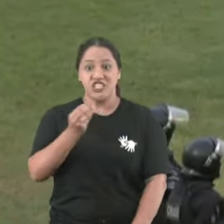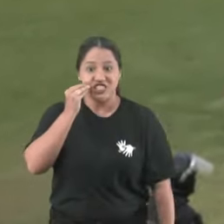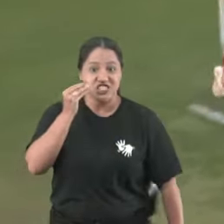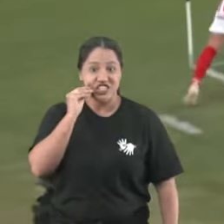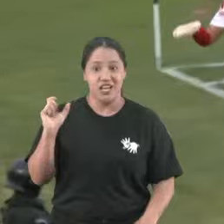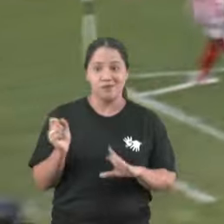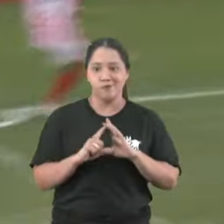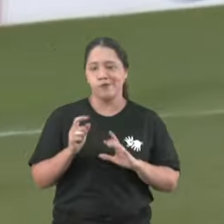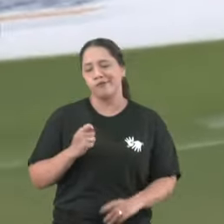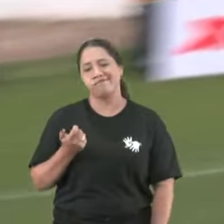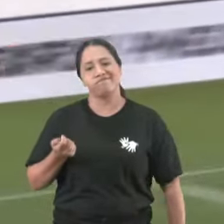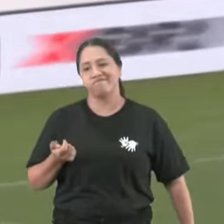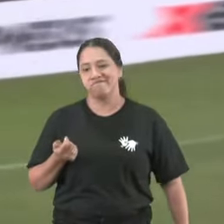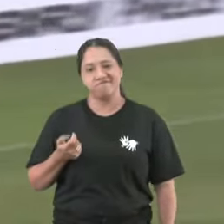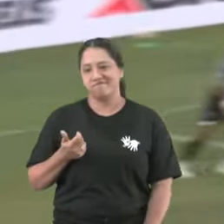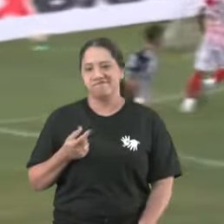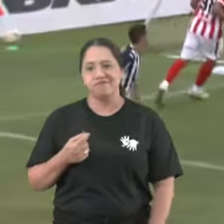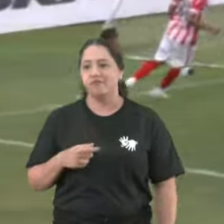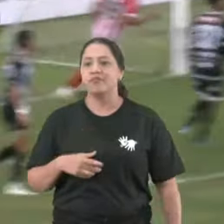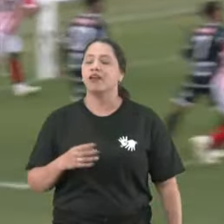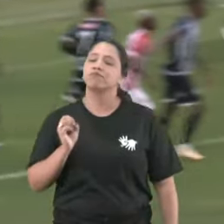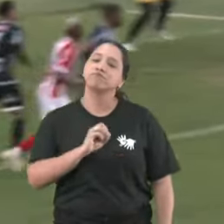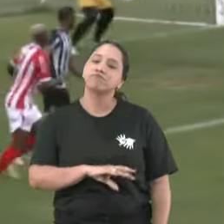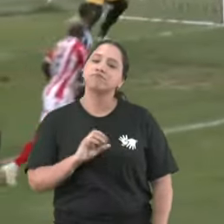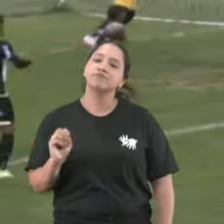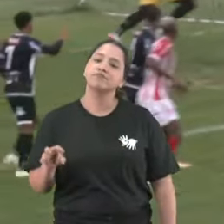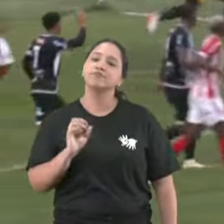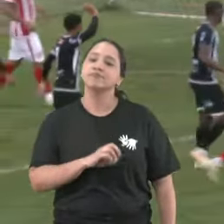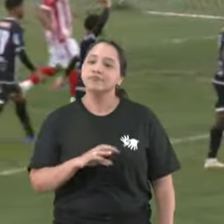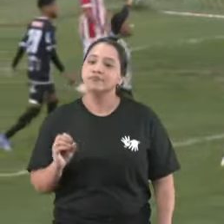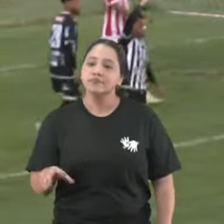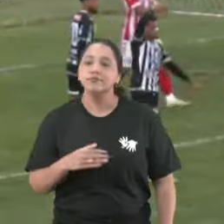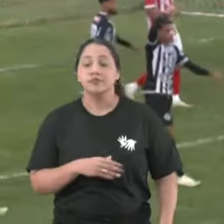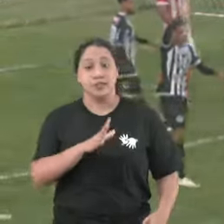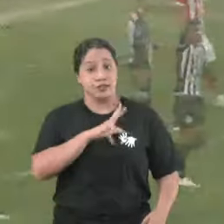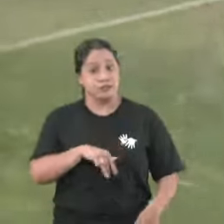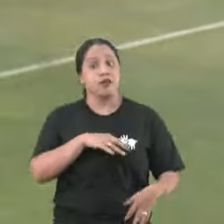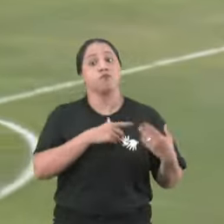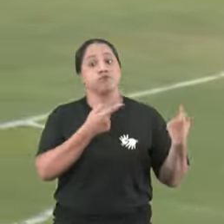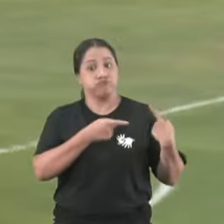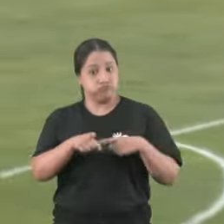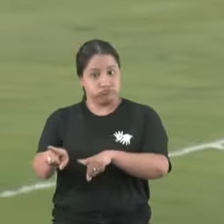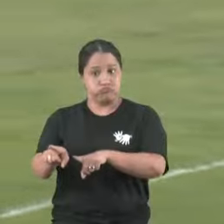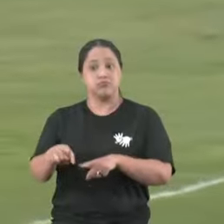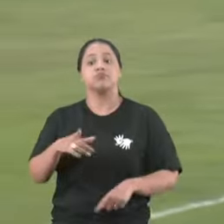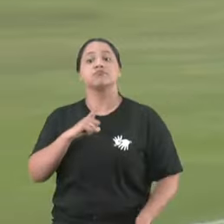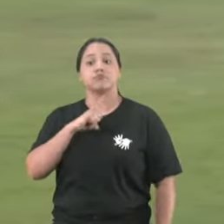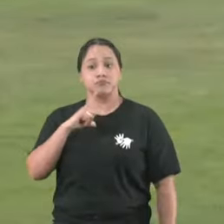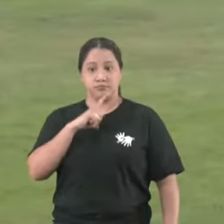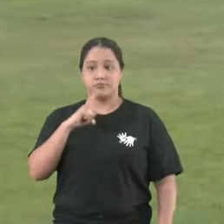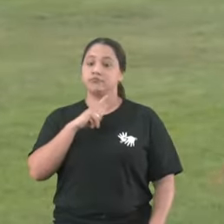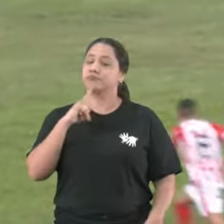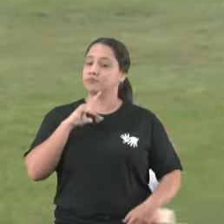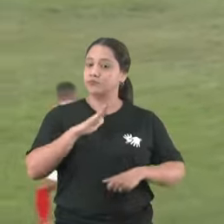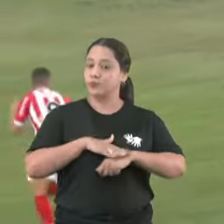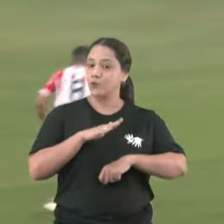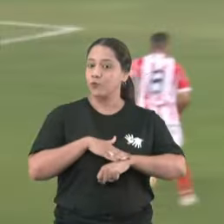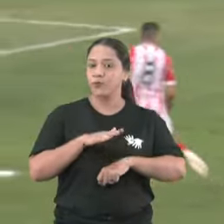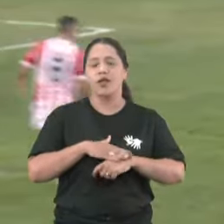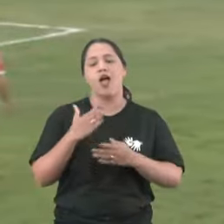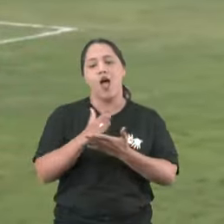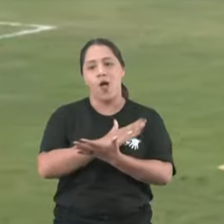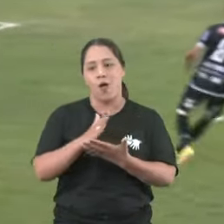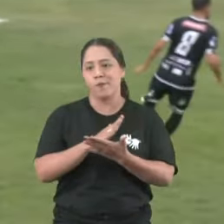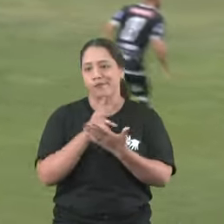gol. Bolas paradas, com o CRB forçando muito esse momento em função de